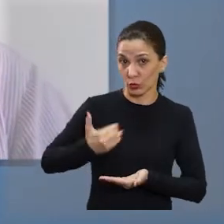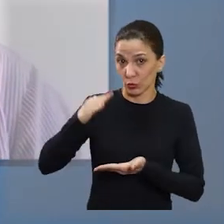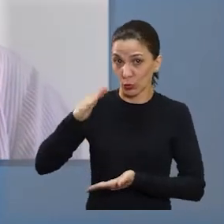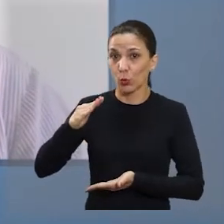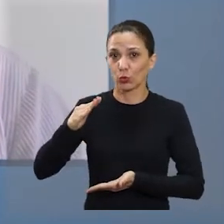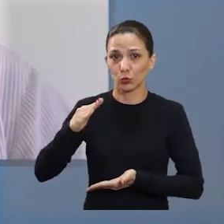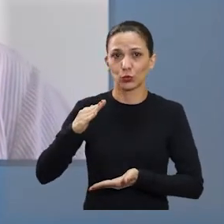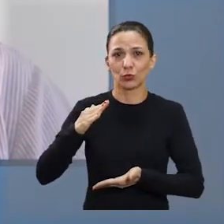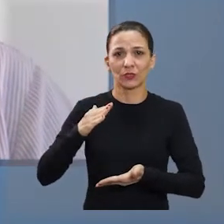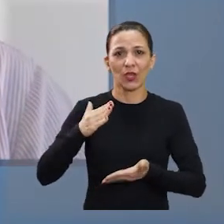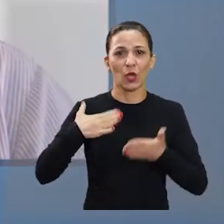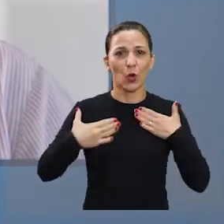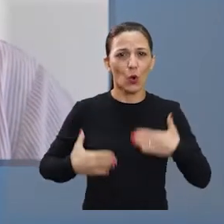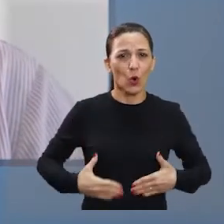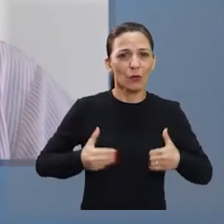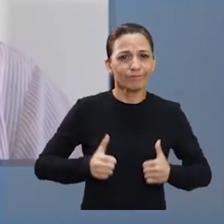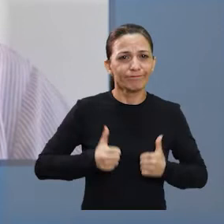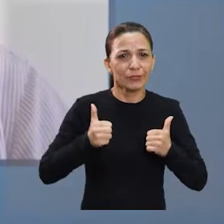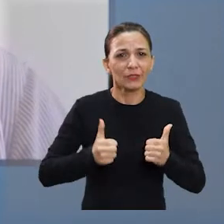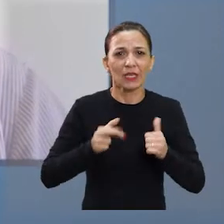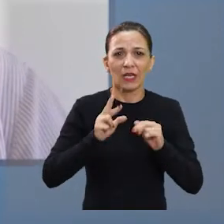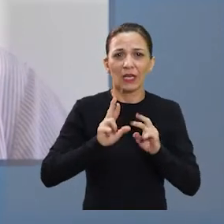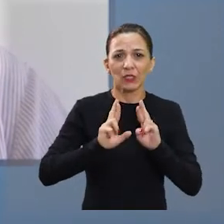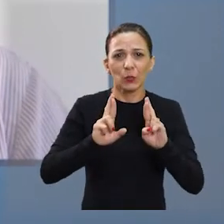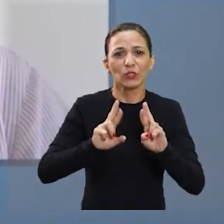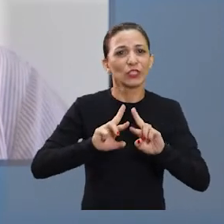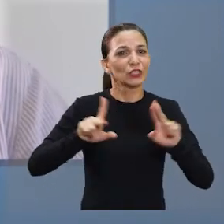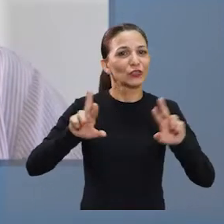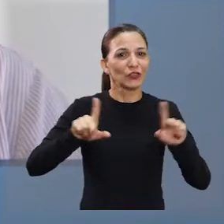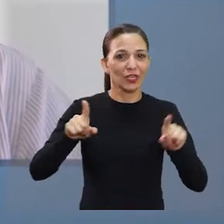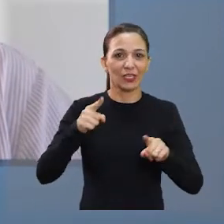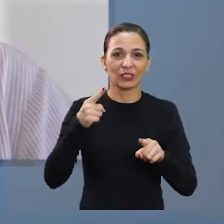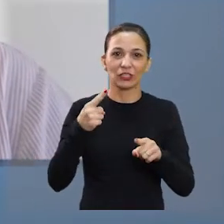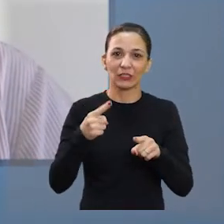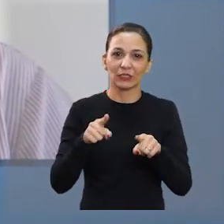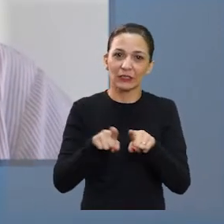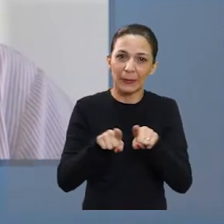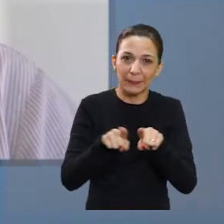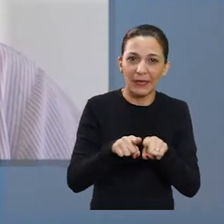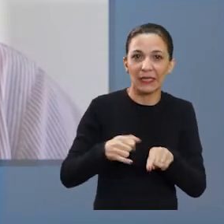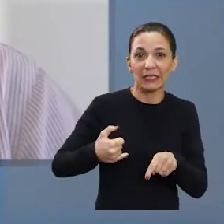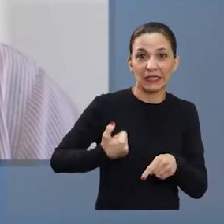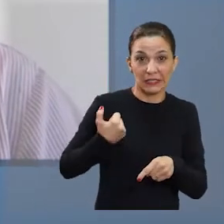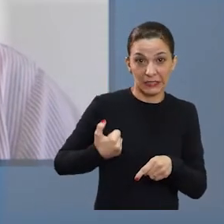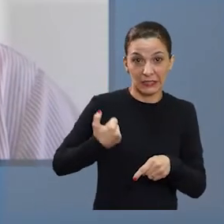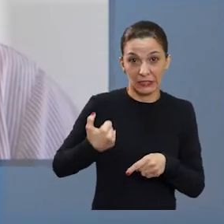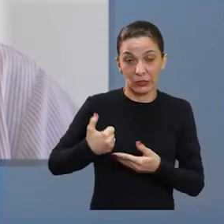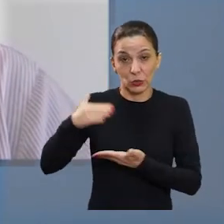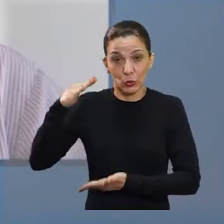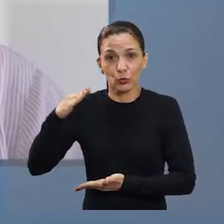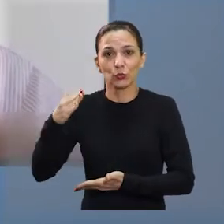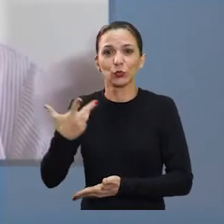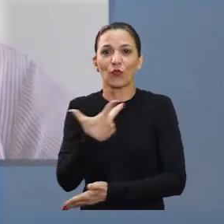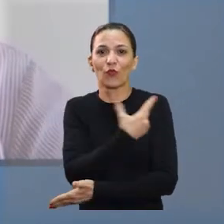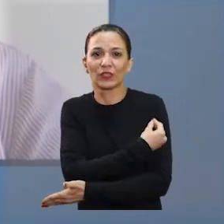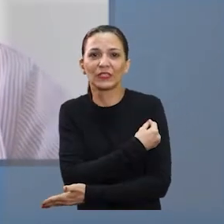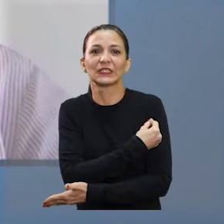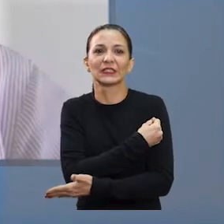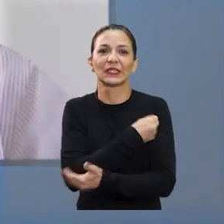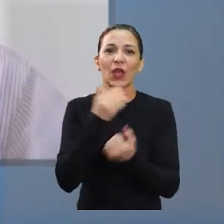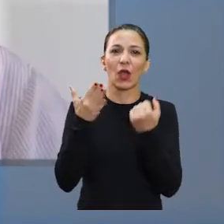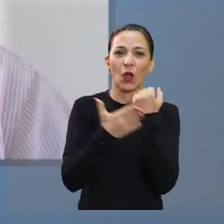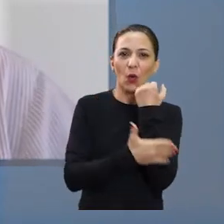idoso, por si só, ele tem menor capacidade de resposta imunológica, tá,